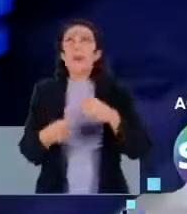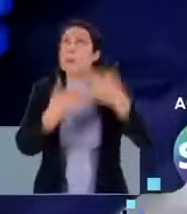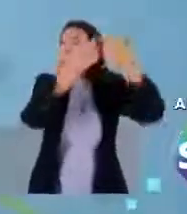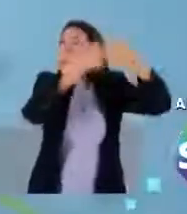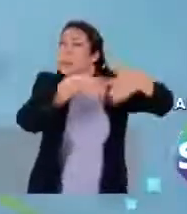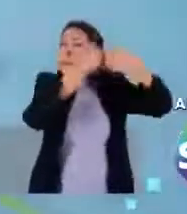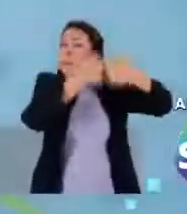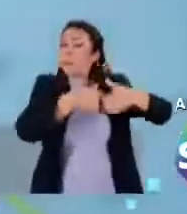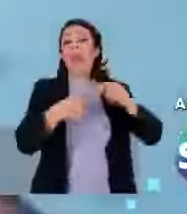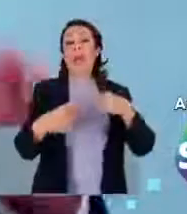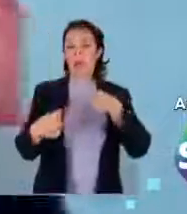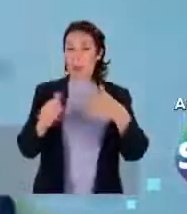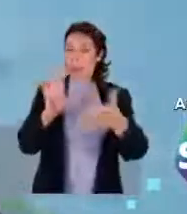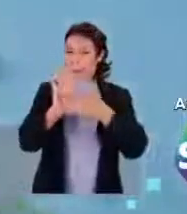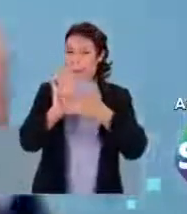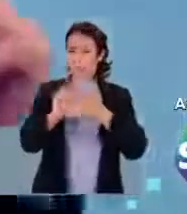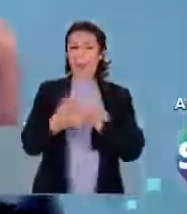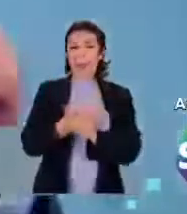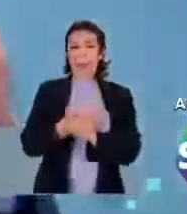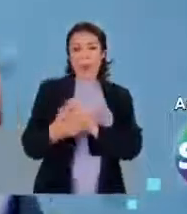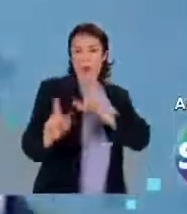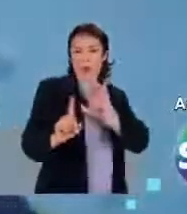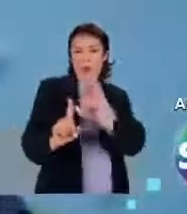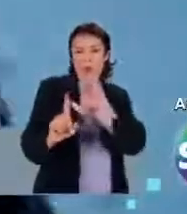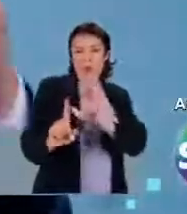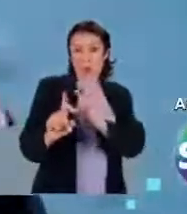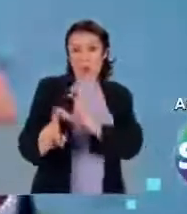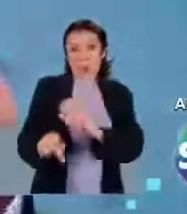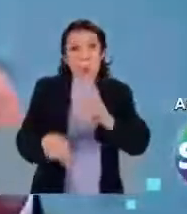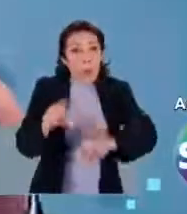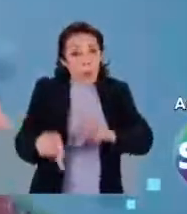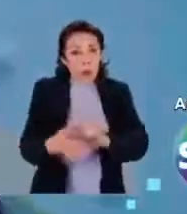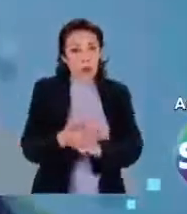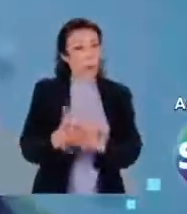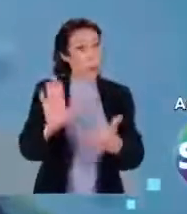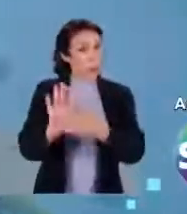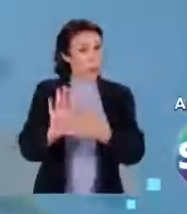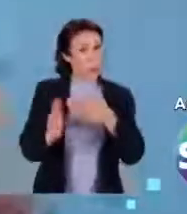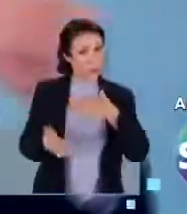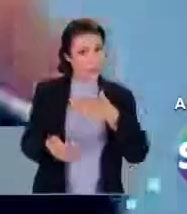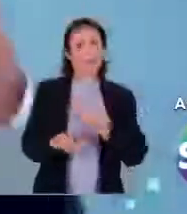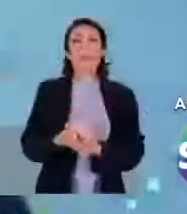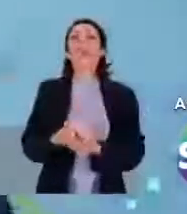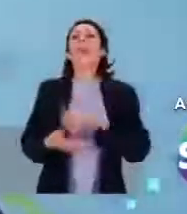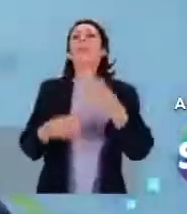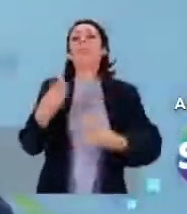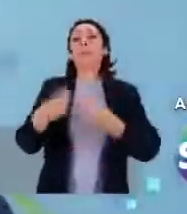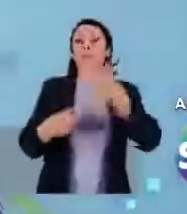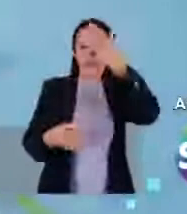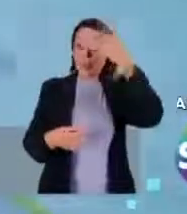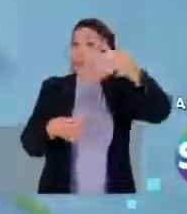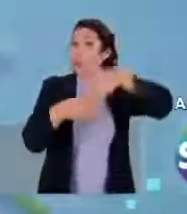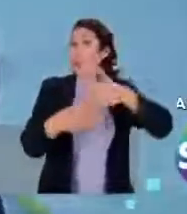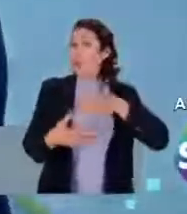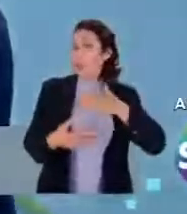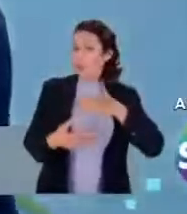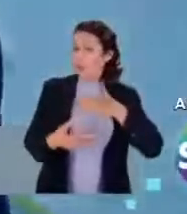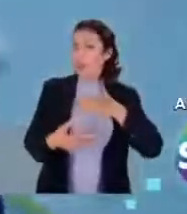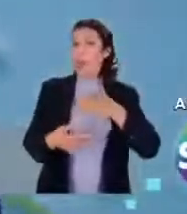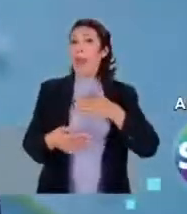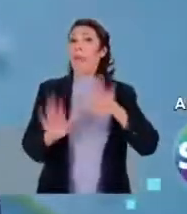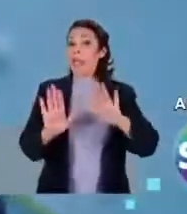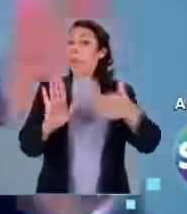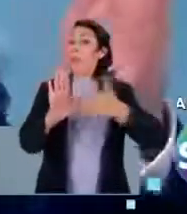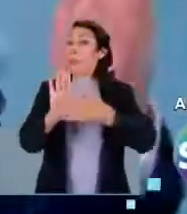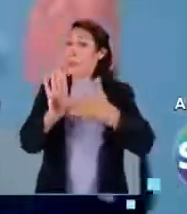vou propor primeiro encher o saco da população com minha proposta de maneira que a população em vez de votar em mim votar em mim e